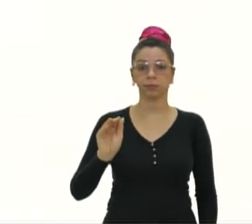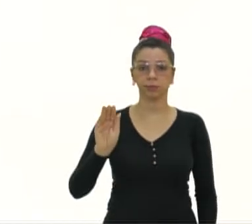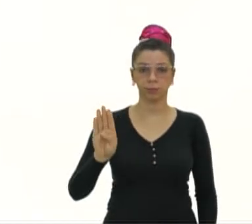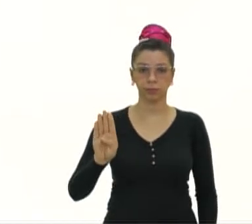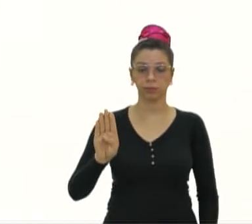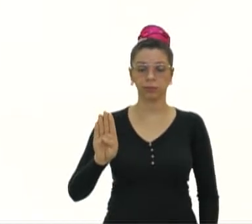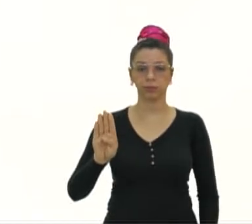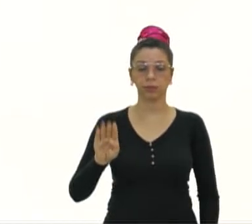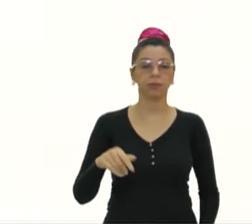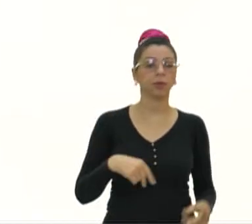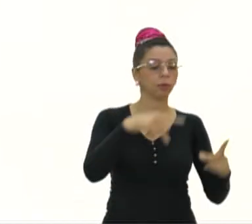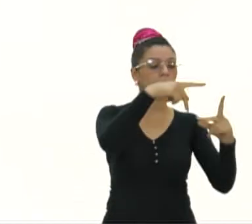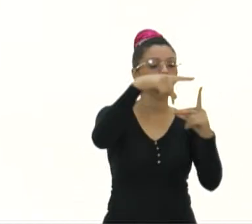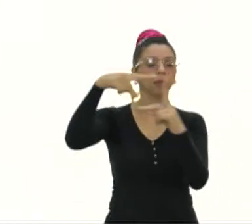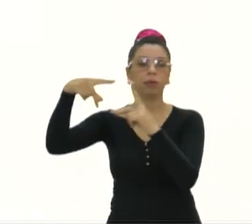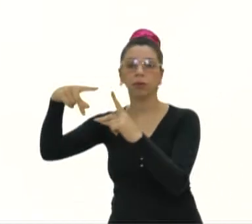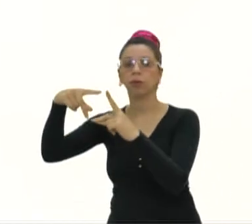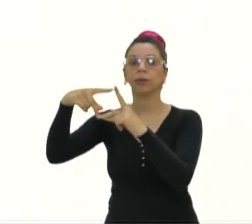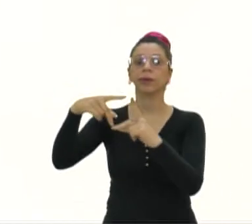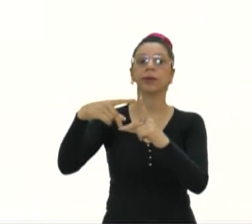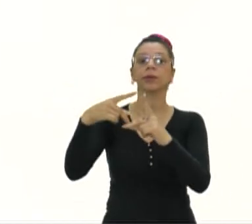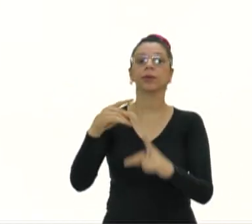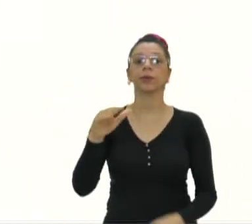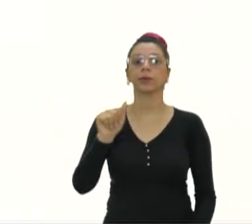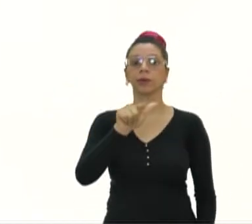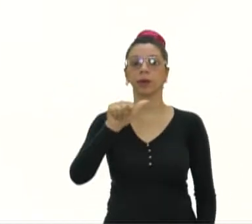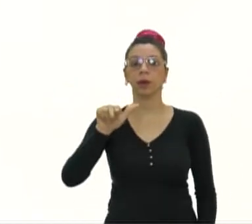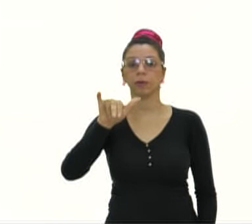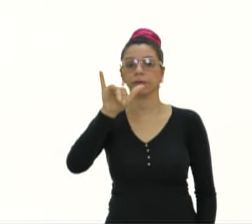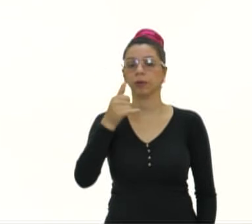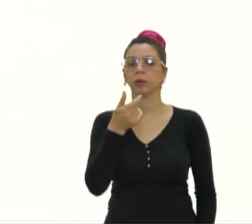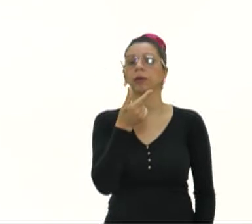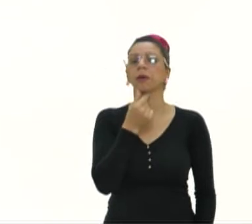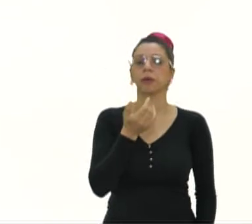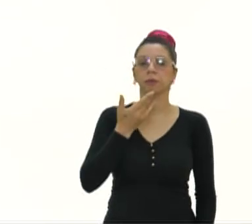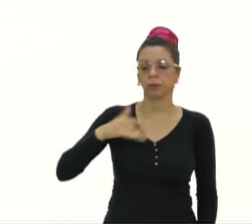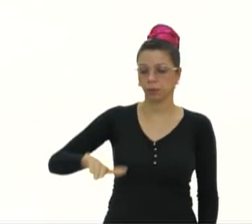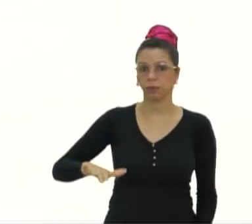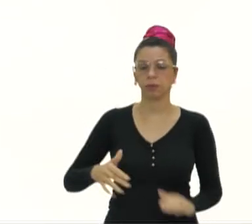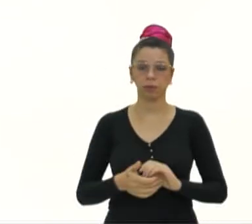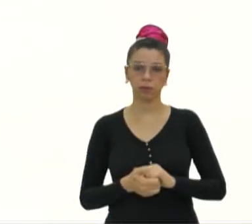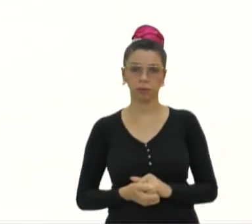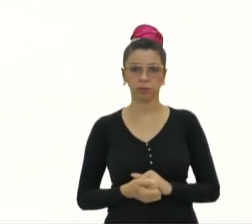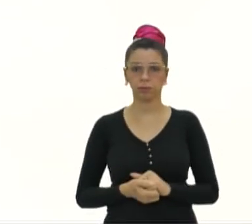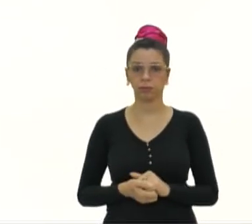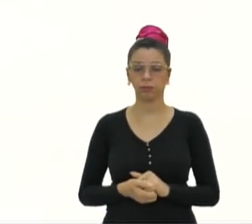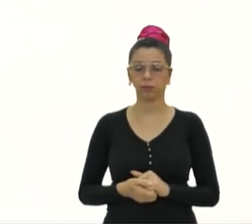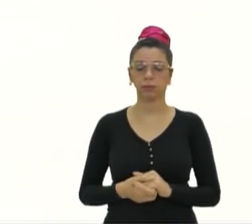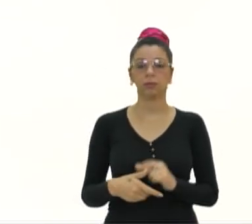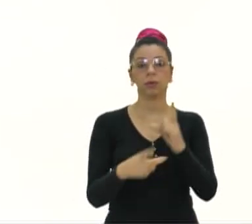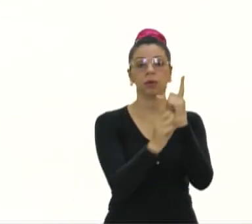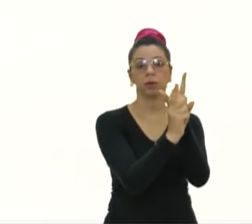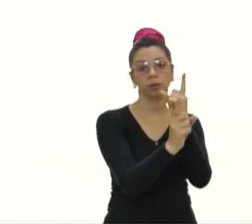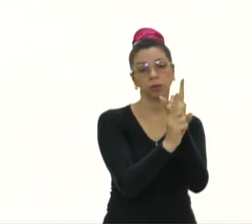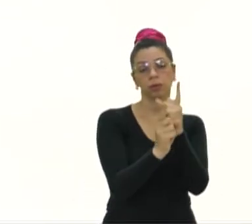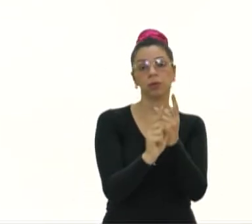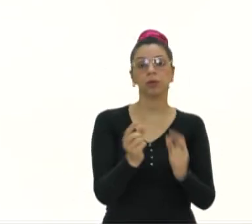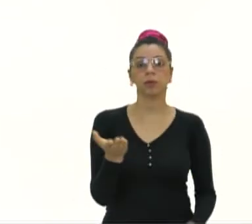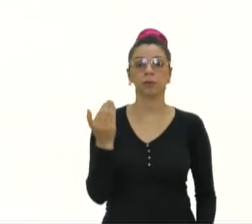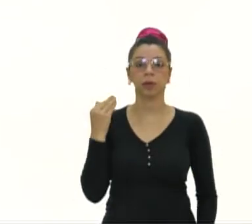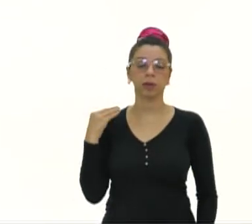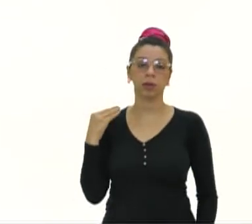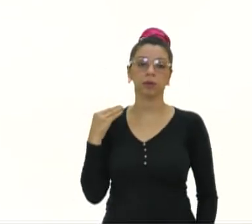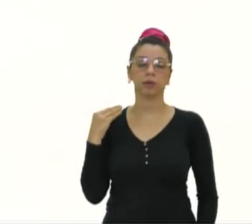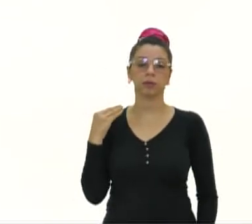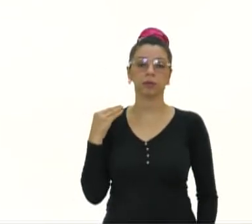na tirinha do Calvin, we find simple past and past continuous. Encontramos tanto o passado simples